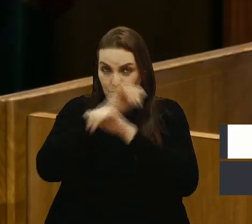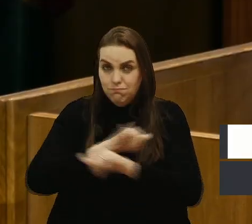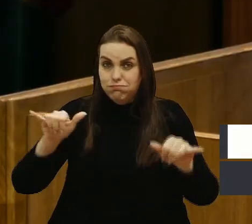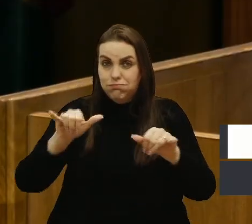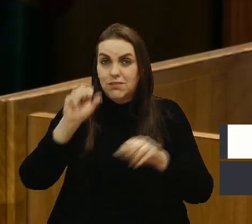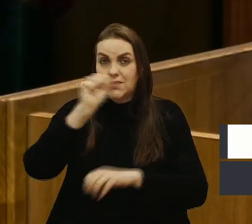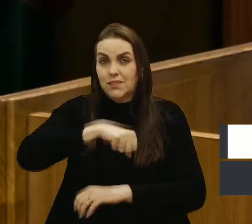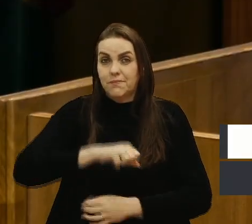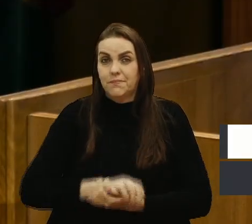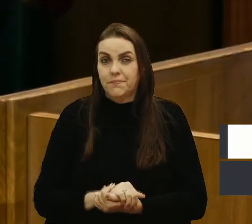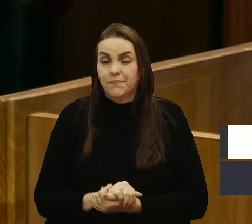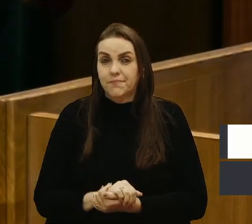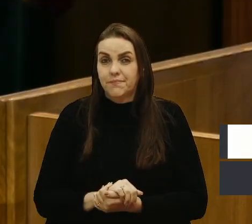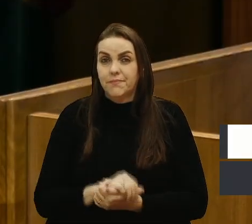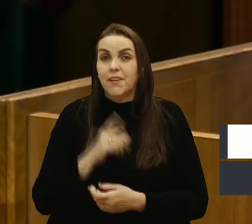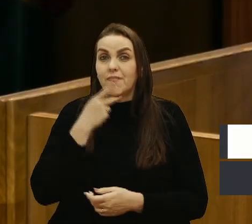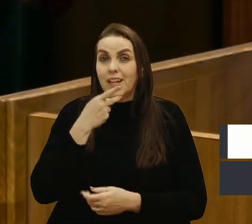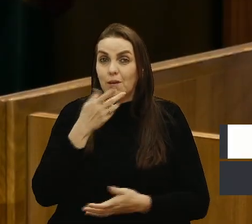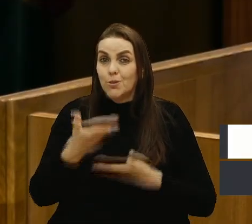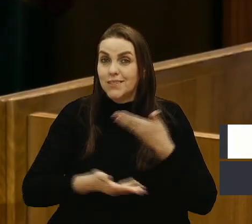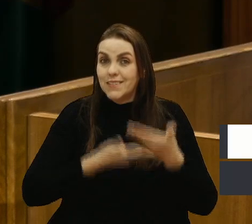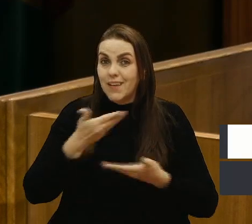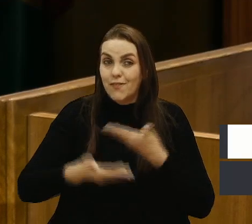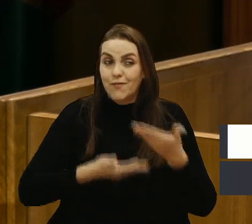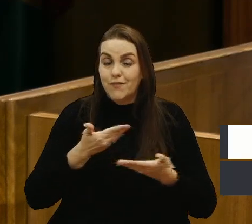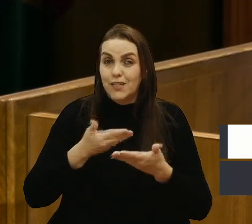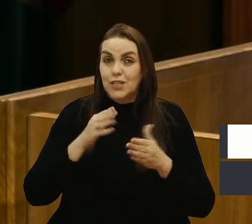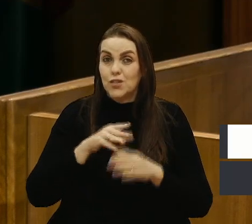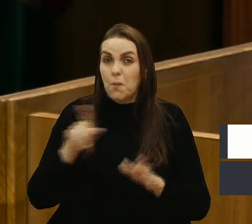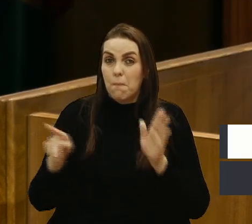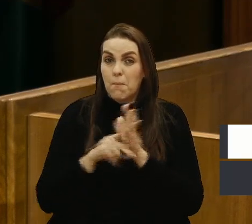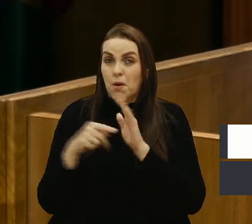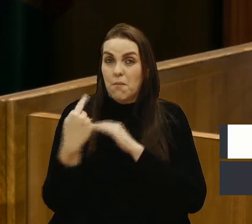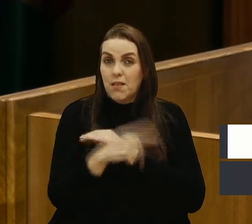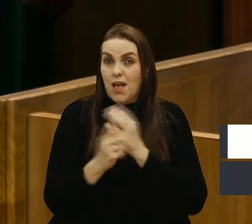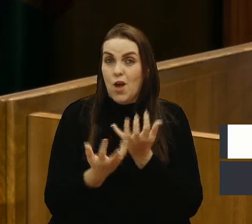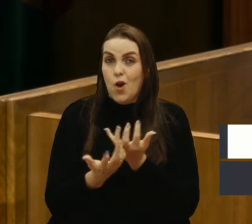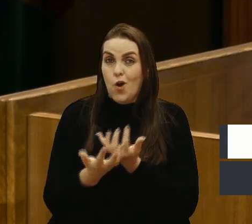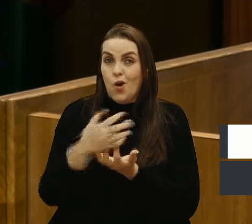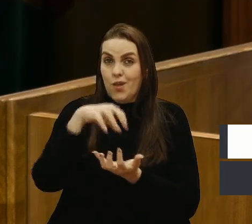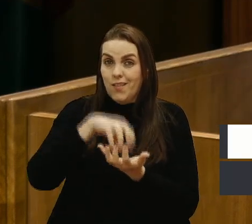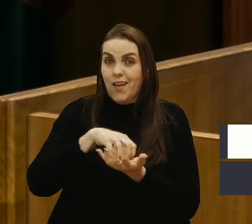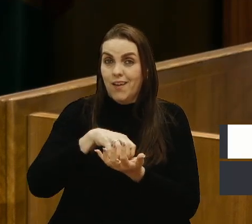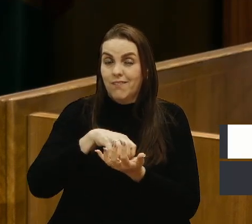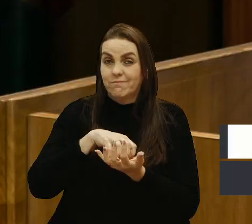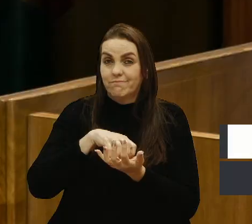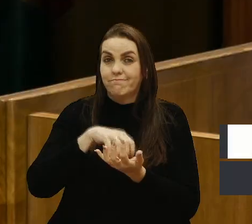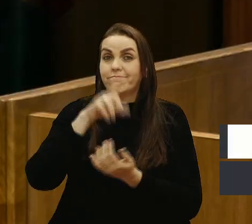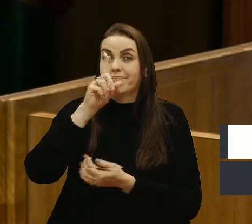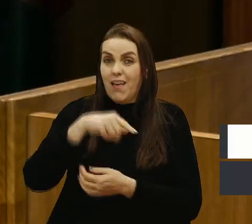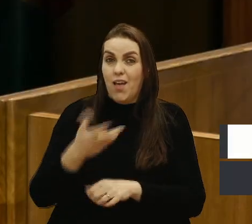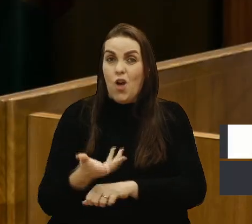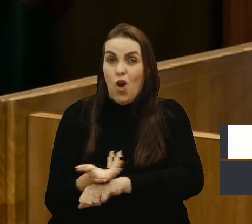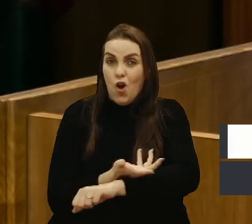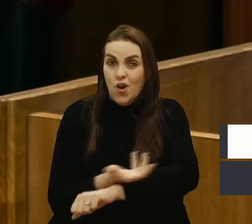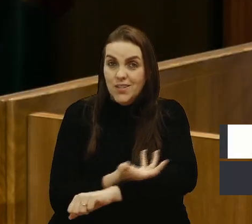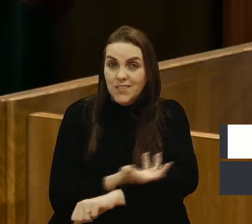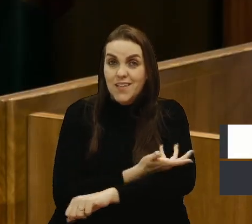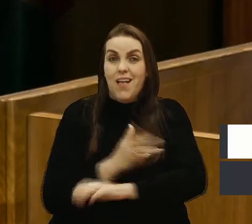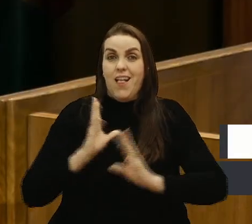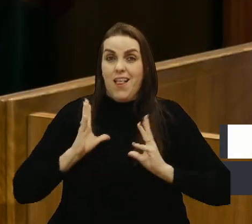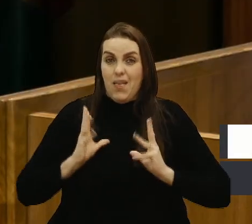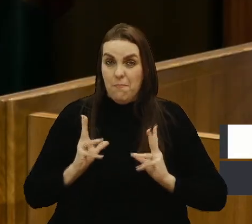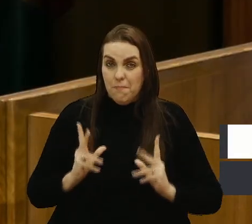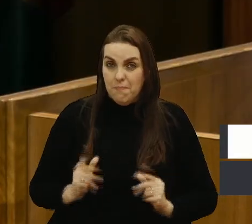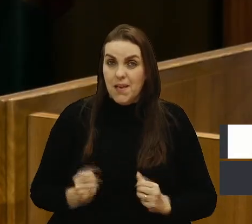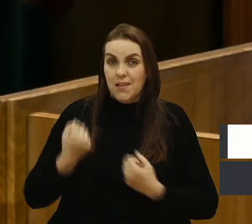está falando de um serviço prestado pela Codeca, que são as roçadas, as